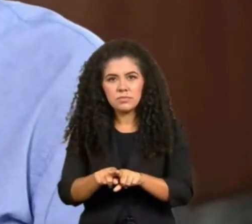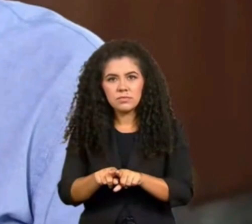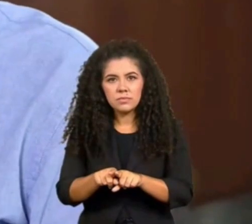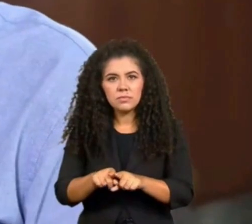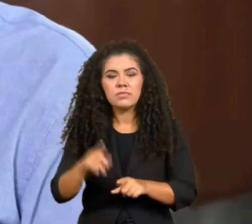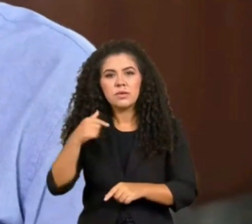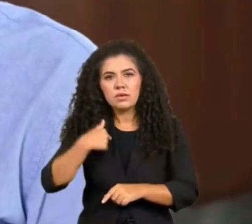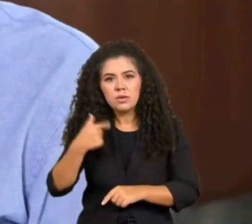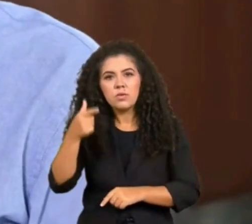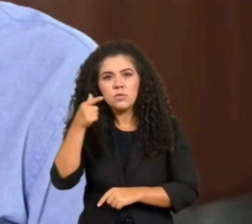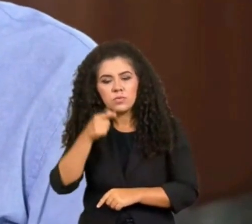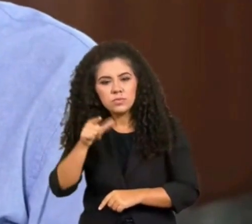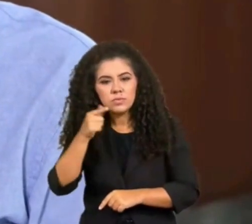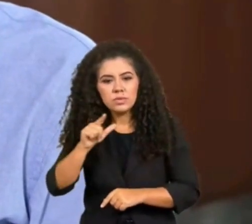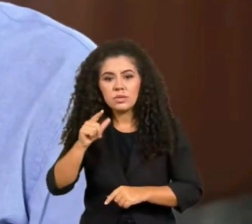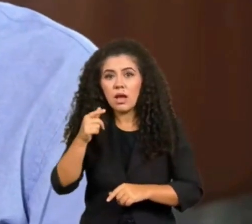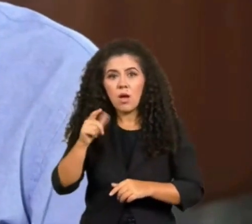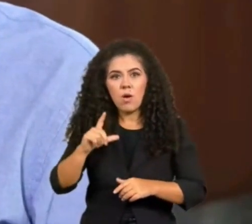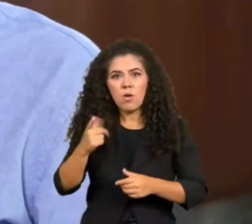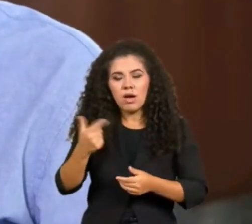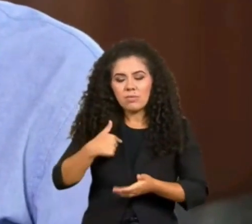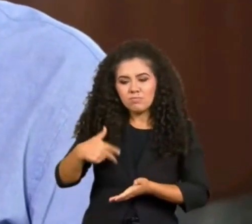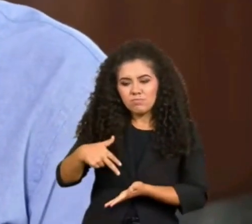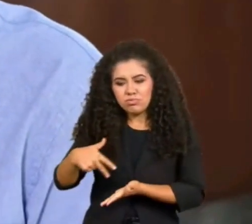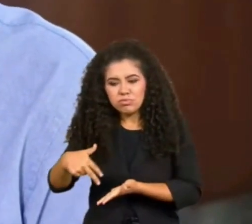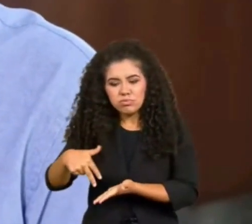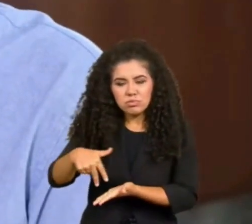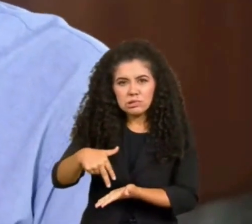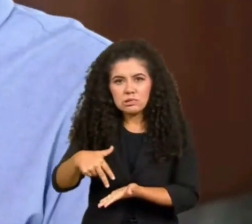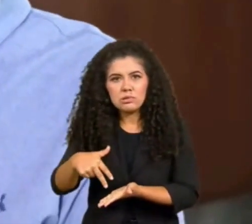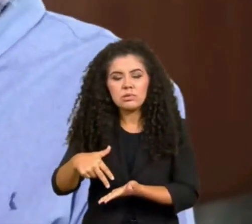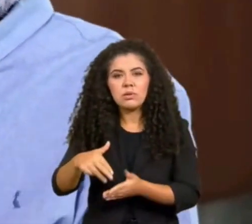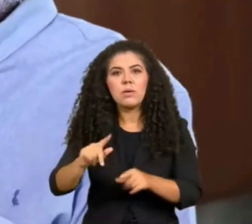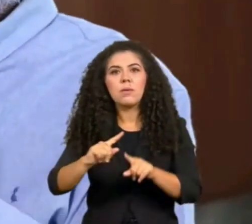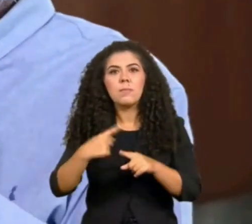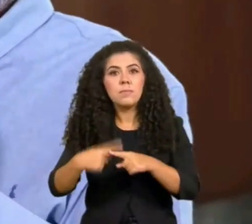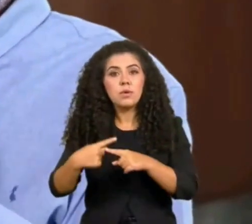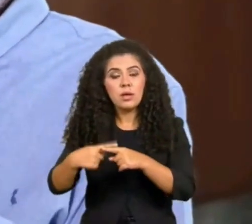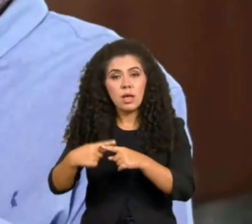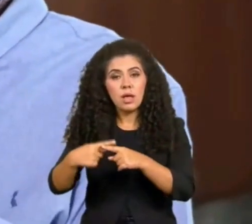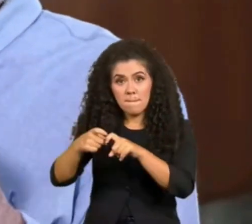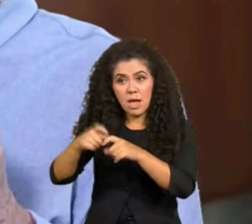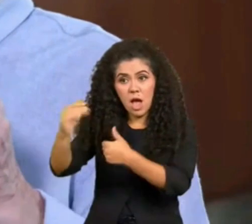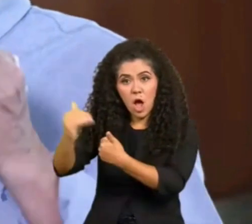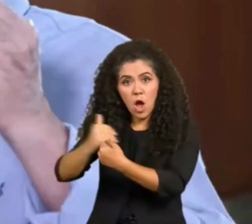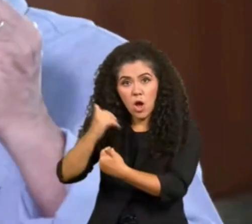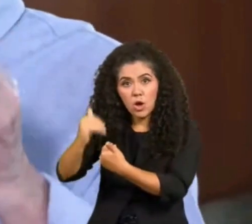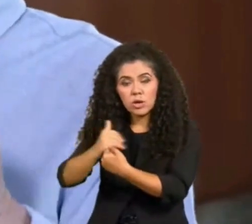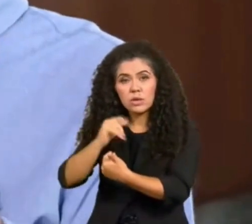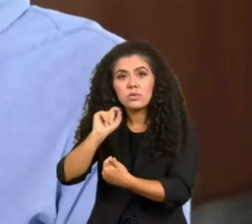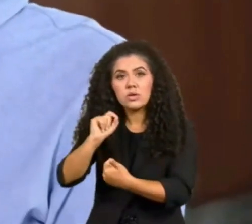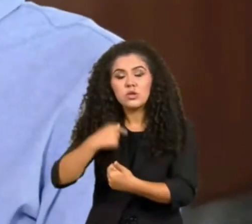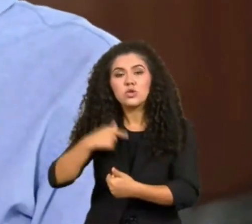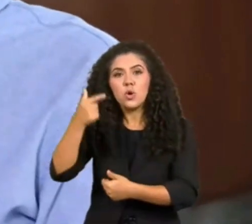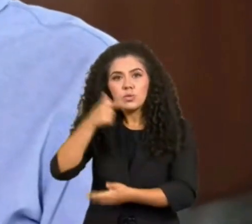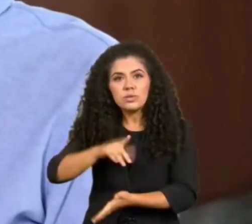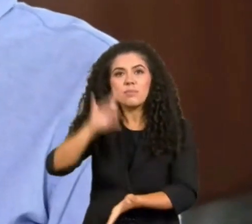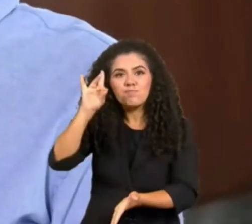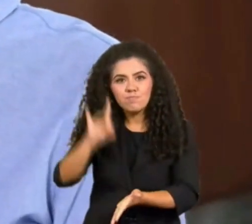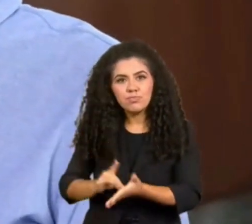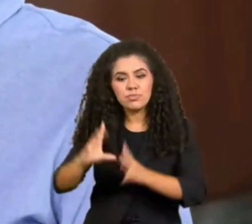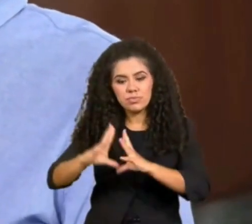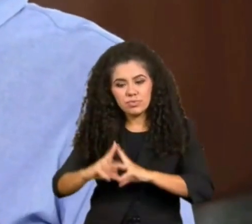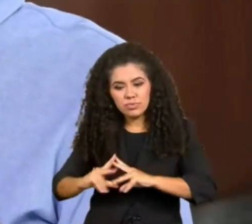fazer todos os movimentos ainda, porque, segundo a orientação médica, eu só vou ficar recuperado entre 6 e 8